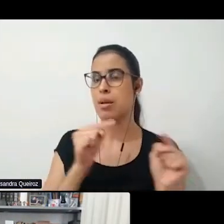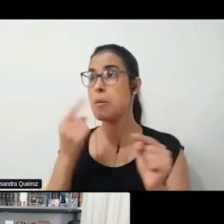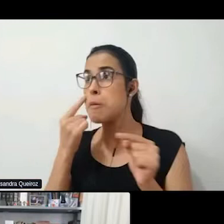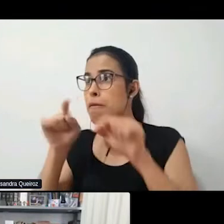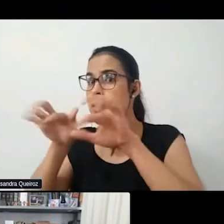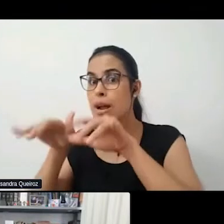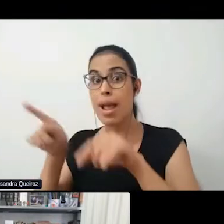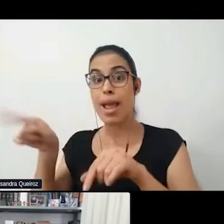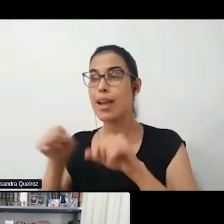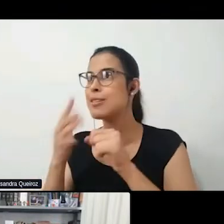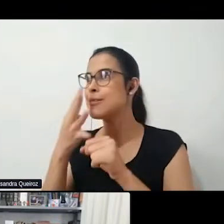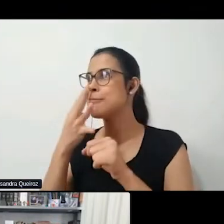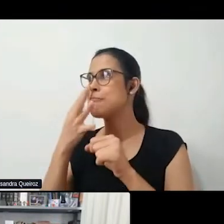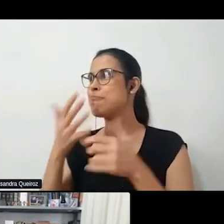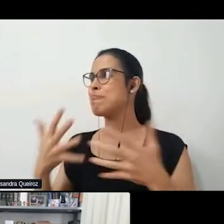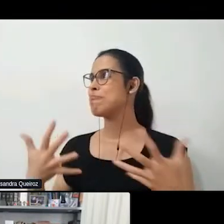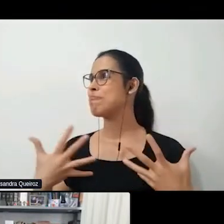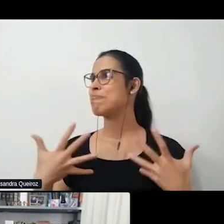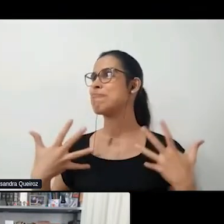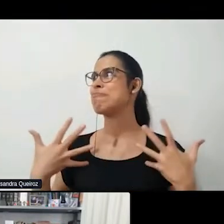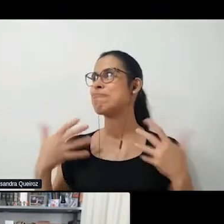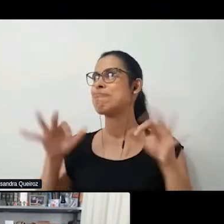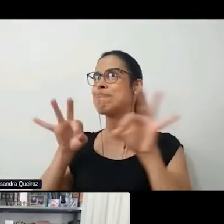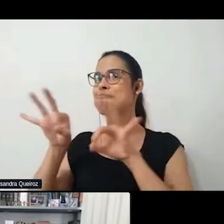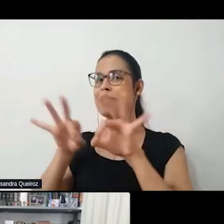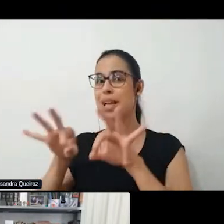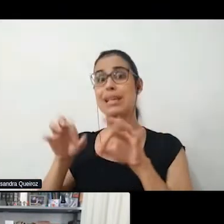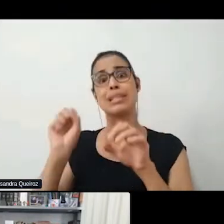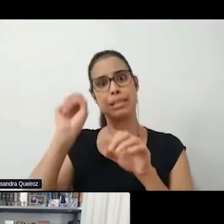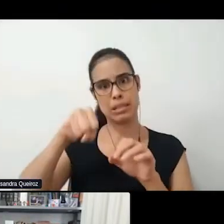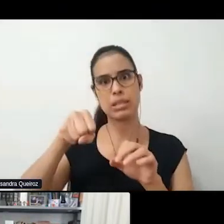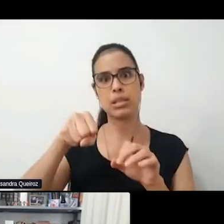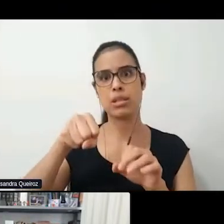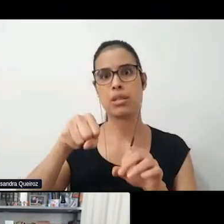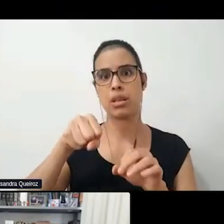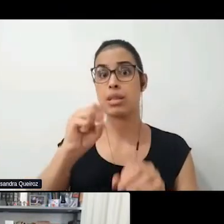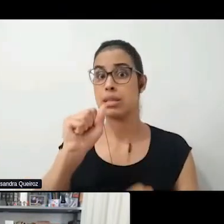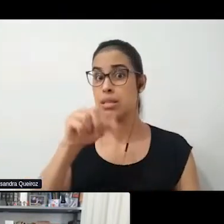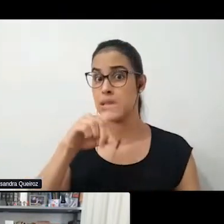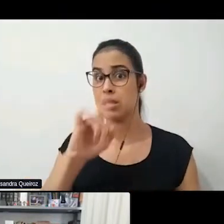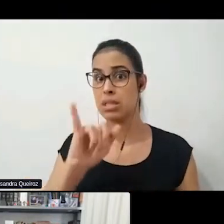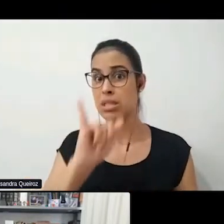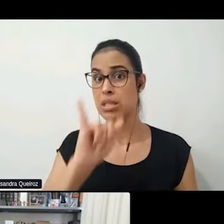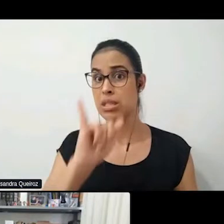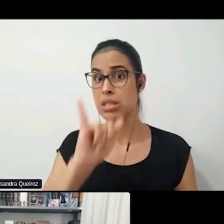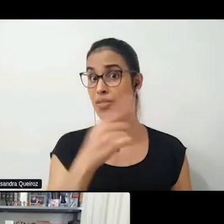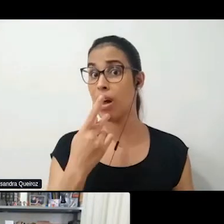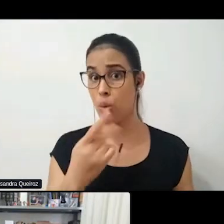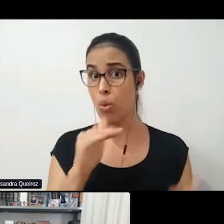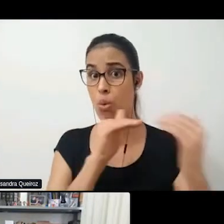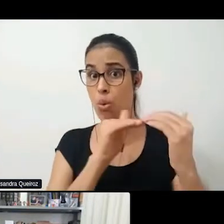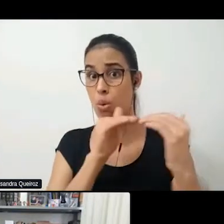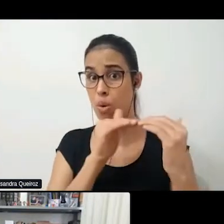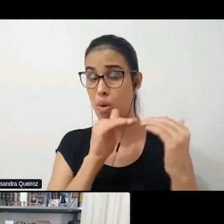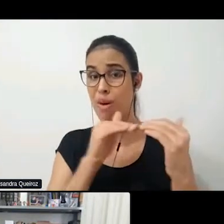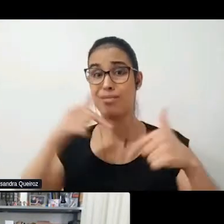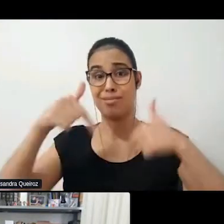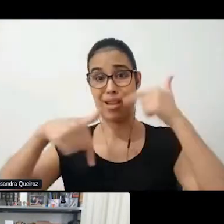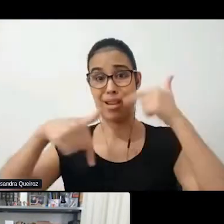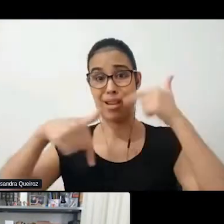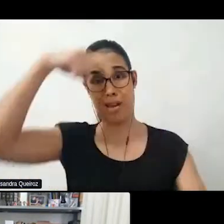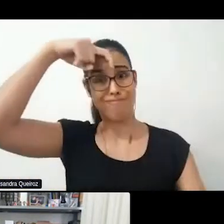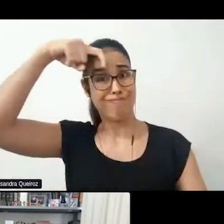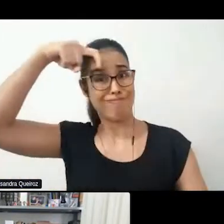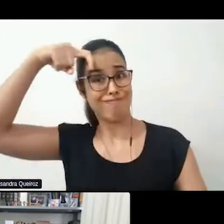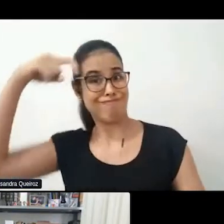estampada na cara deles. É gratificante, mas é um trabalho que é igual a Sandy tinha comentado, é um trabalho que é um pouco árduo, que envolve o